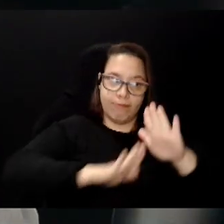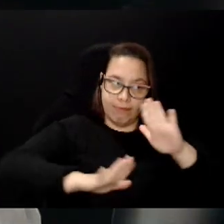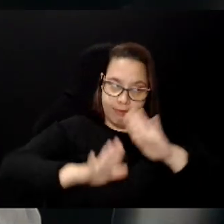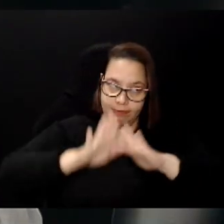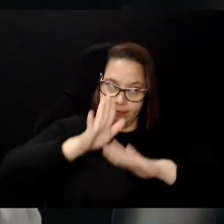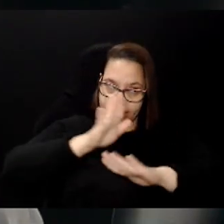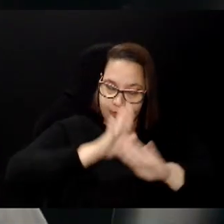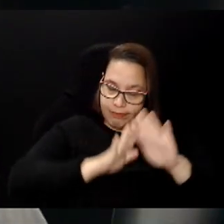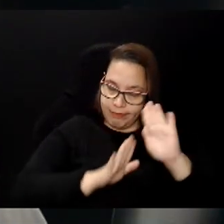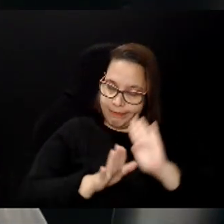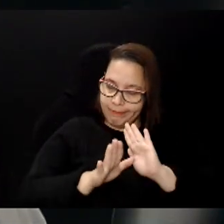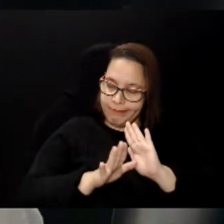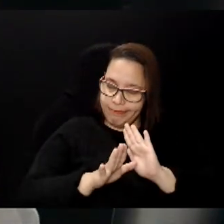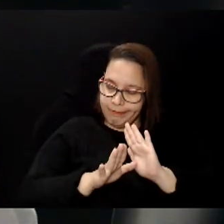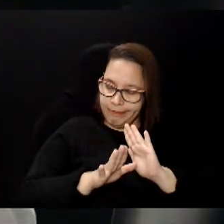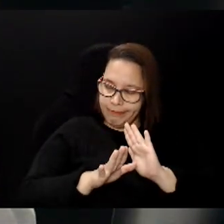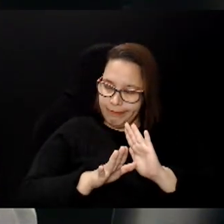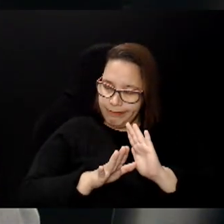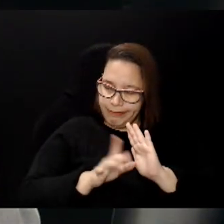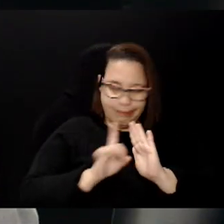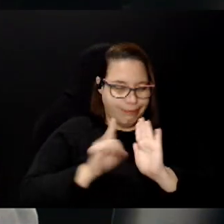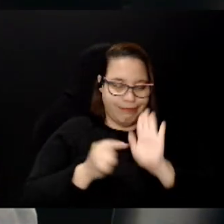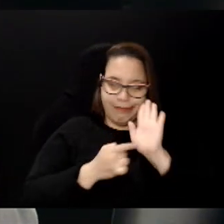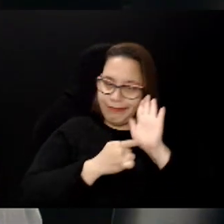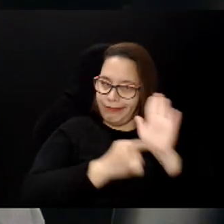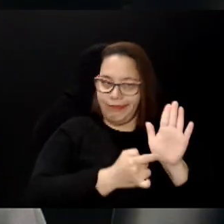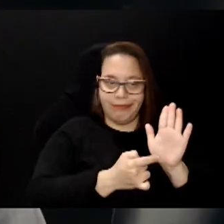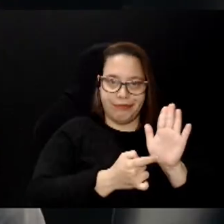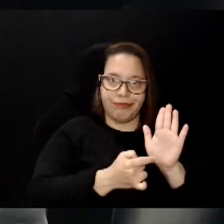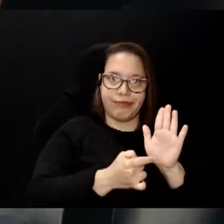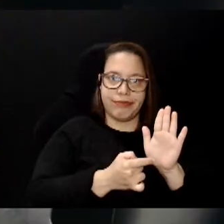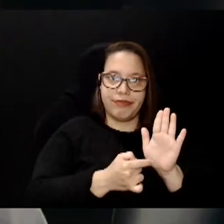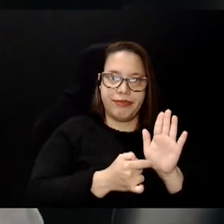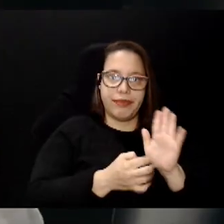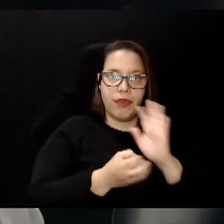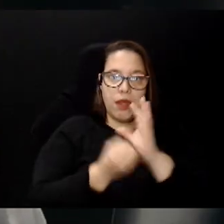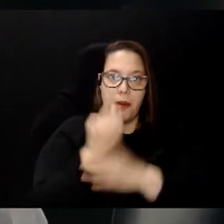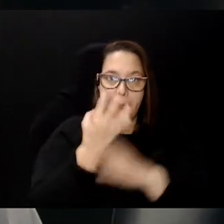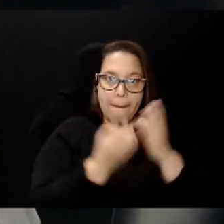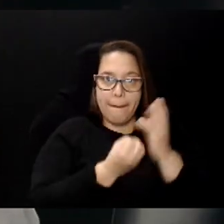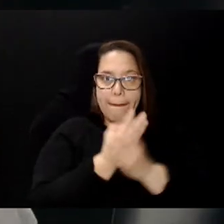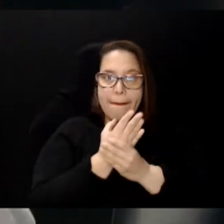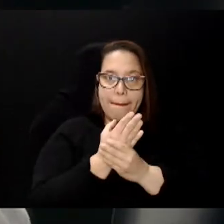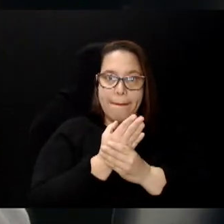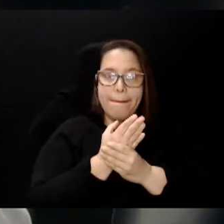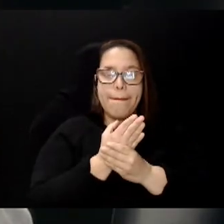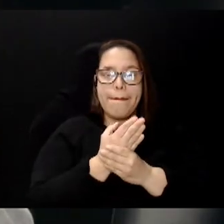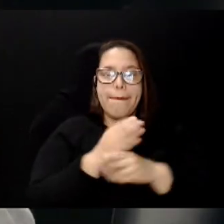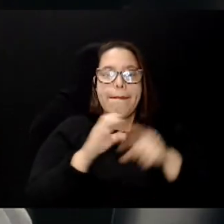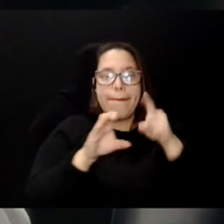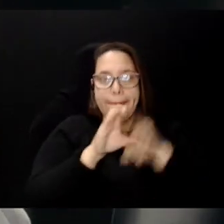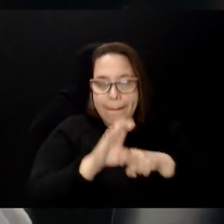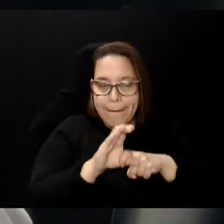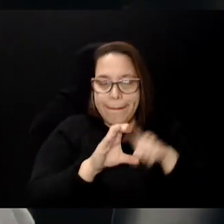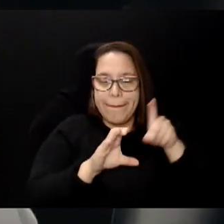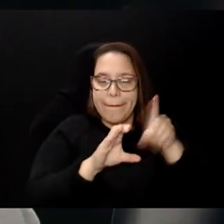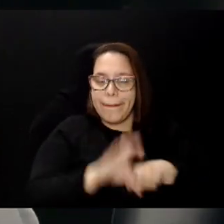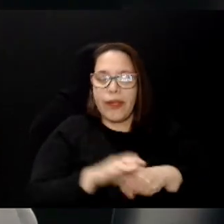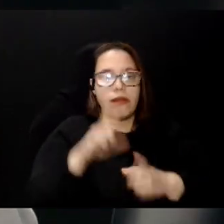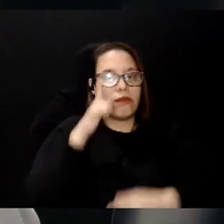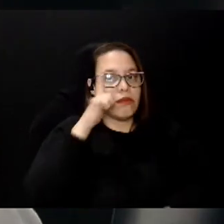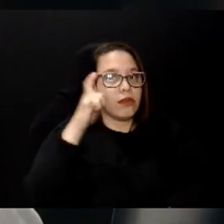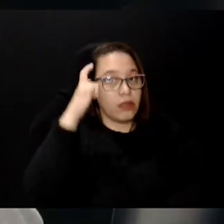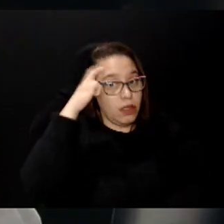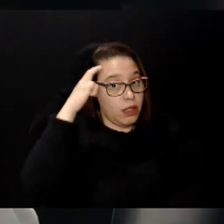não expor demais para não criar essa dependência de não conseguir raciocinar sozinho